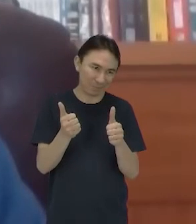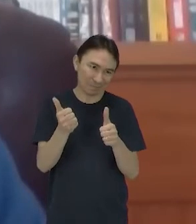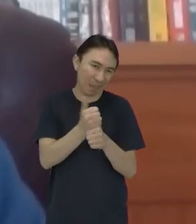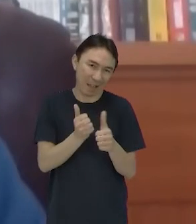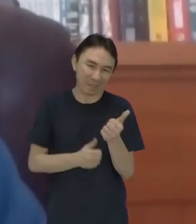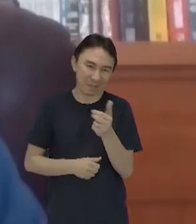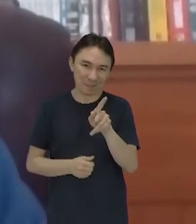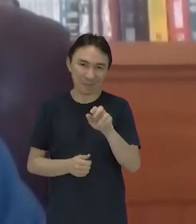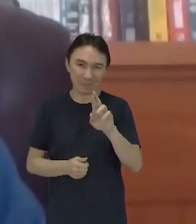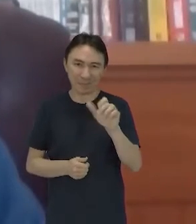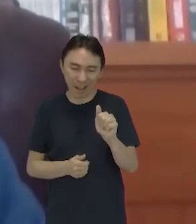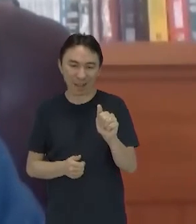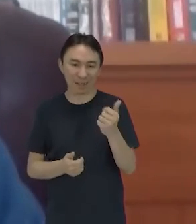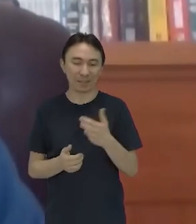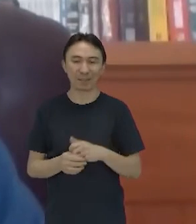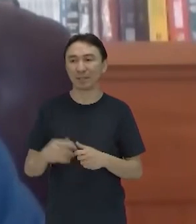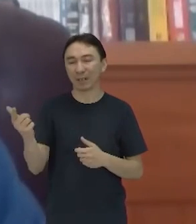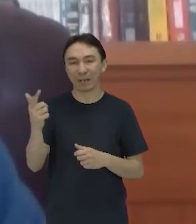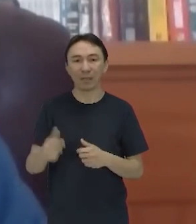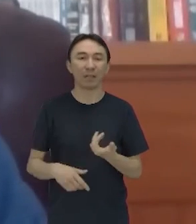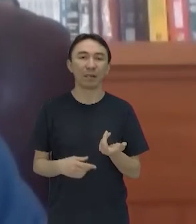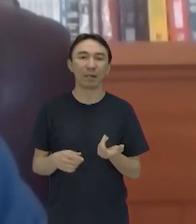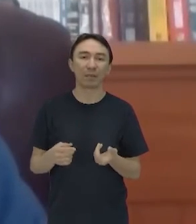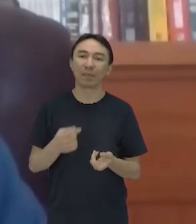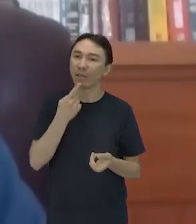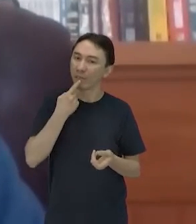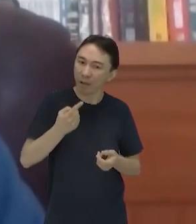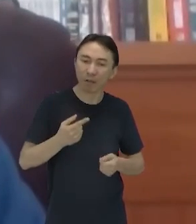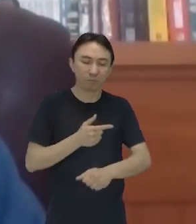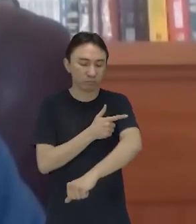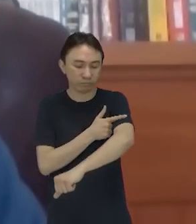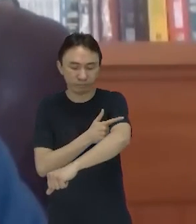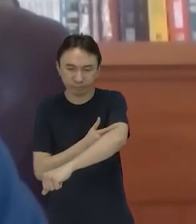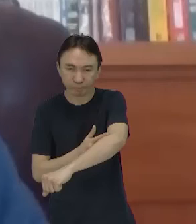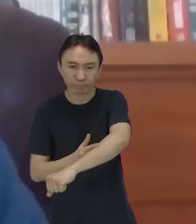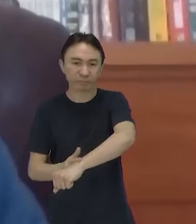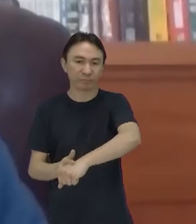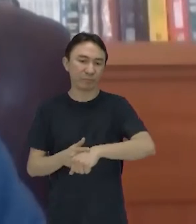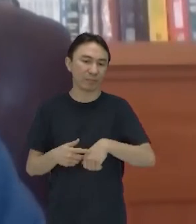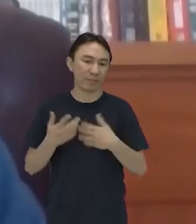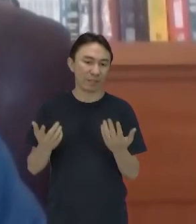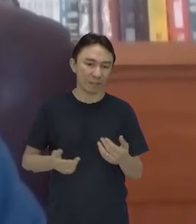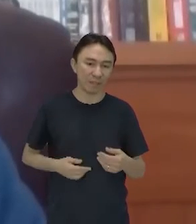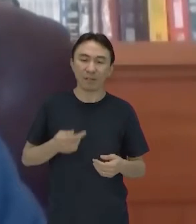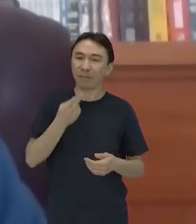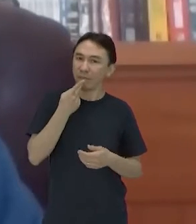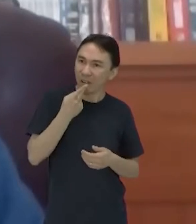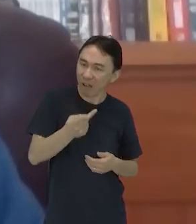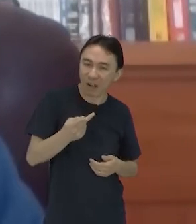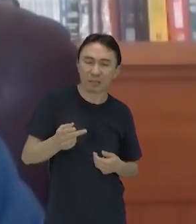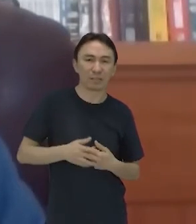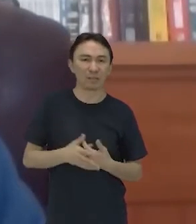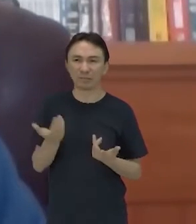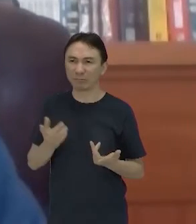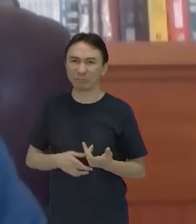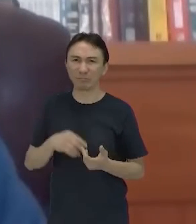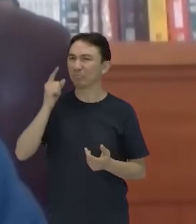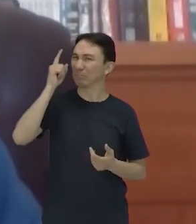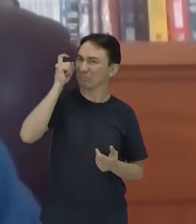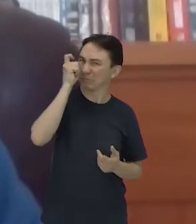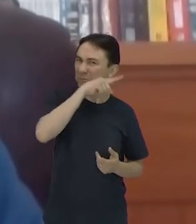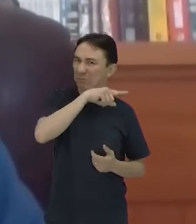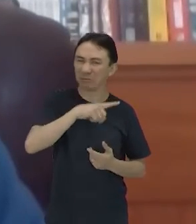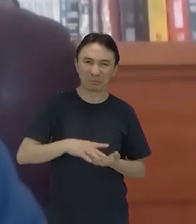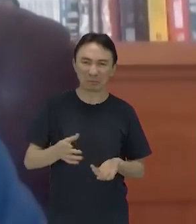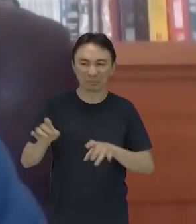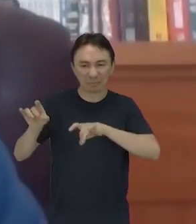se a pessoa é educada, se a pessoa fala de um jeito mais difícil, como um cientista, por